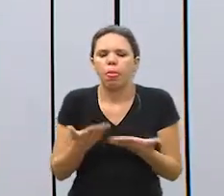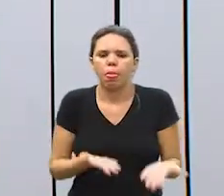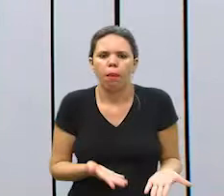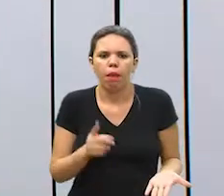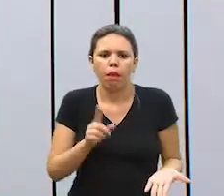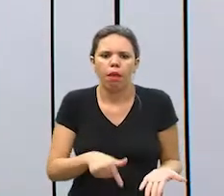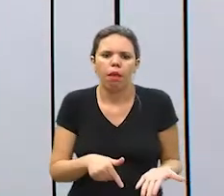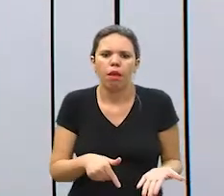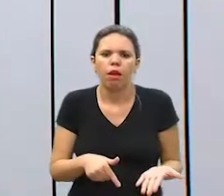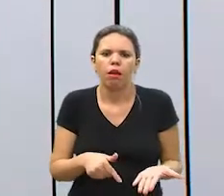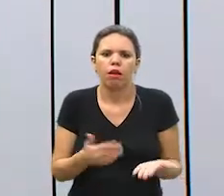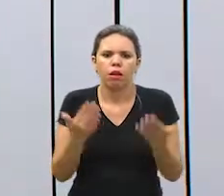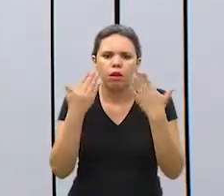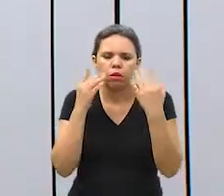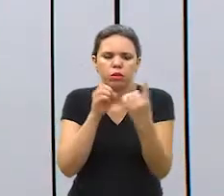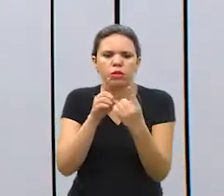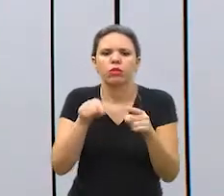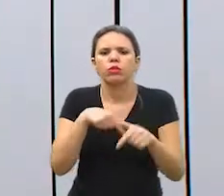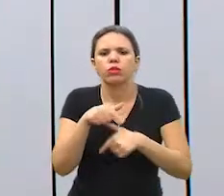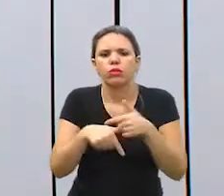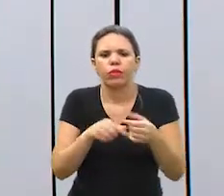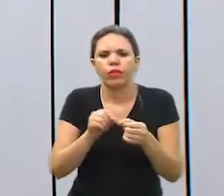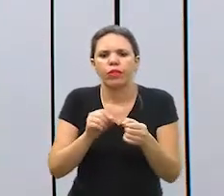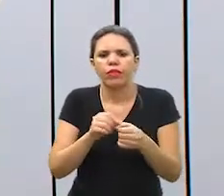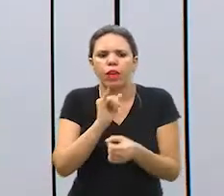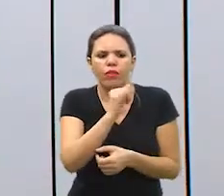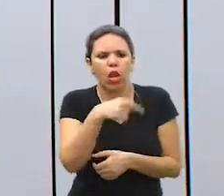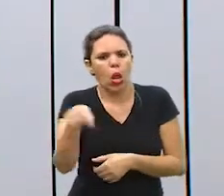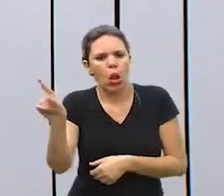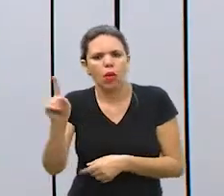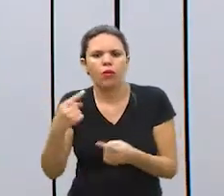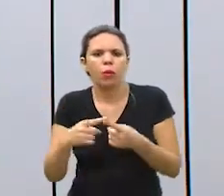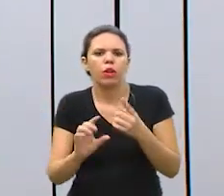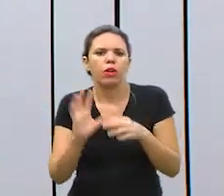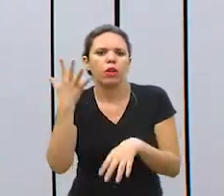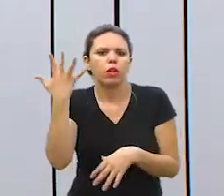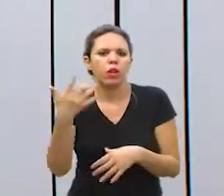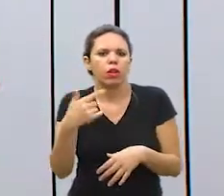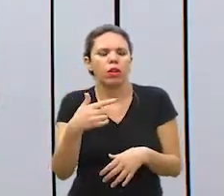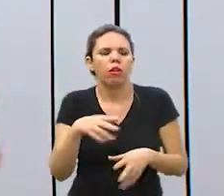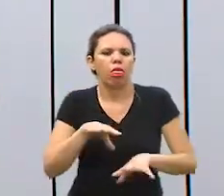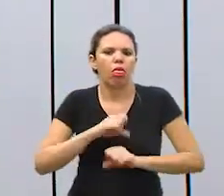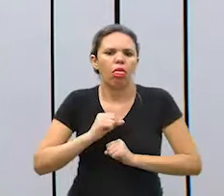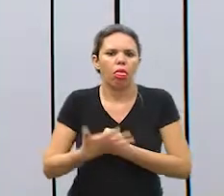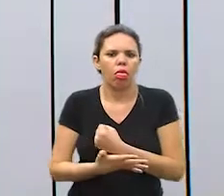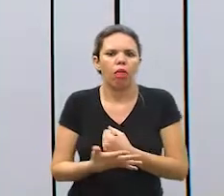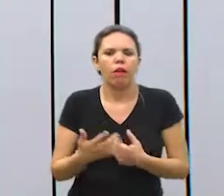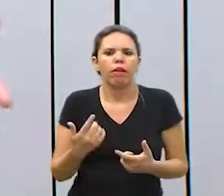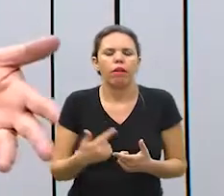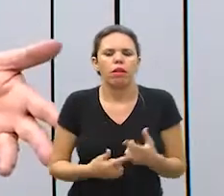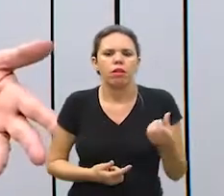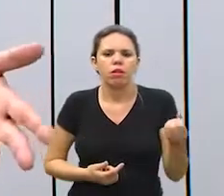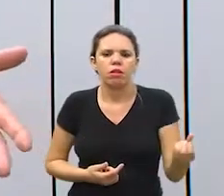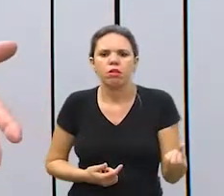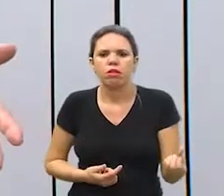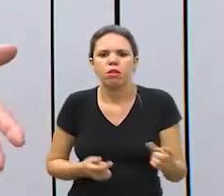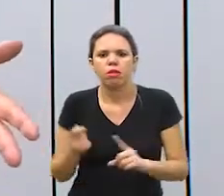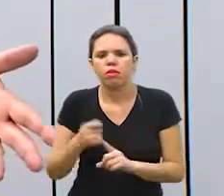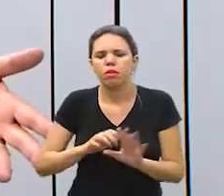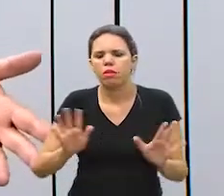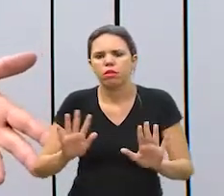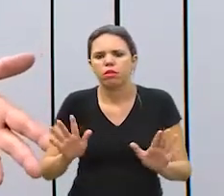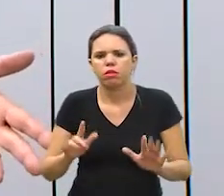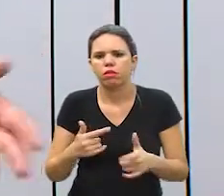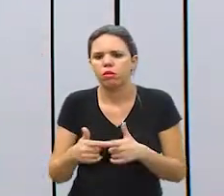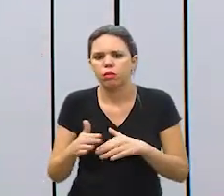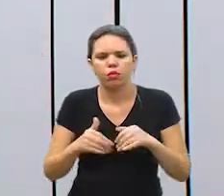um contrato de prestação de serviço, ele fala, eu não vou porque de repente eu sou contaminado e para ficar 6 ou 4 meses, ou então não tem